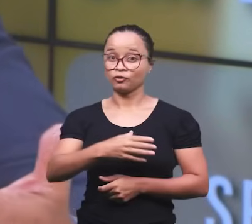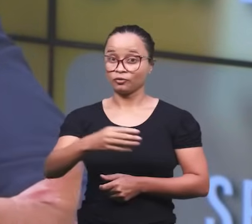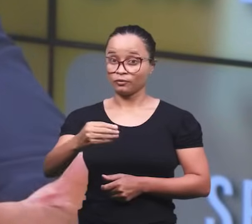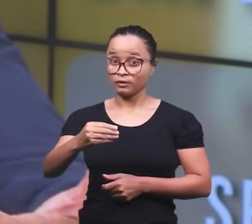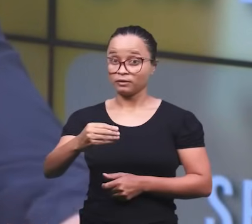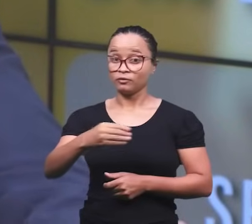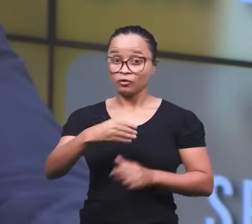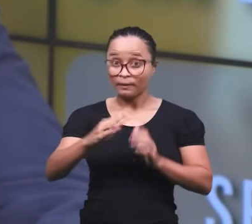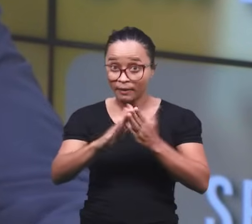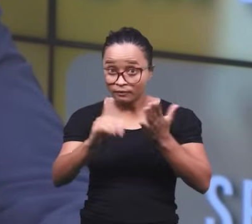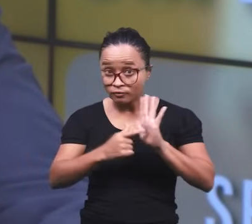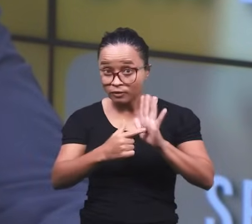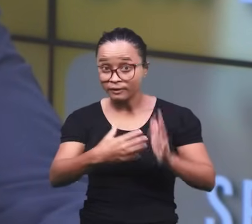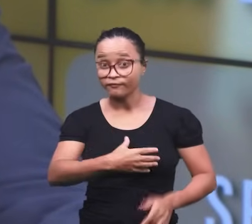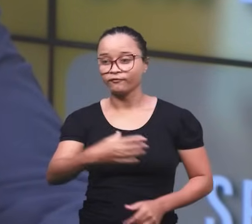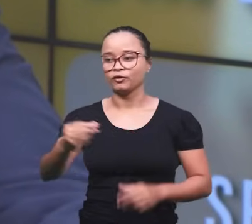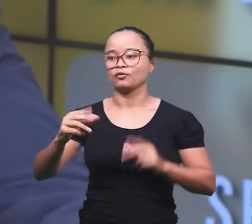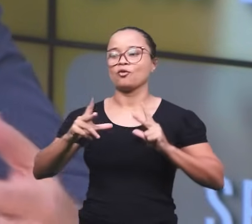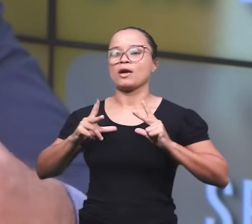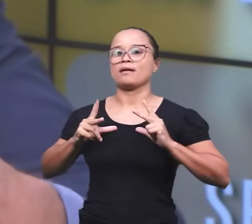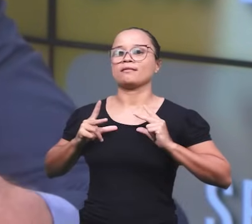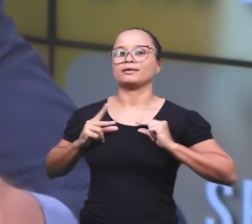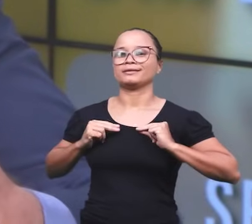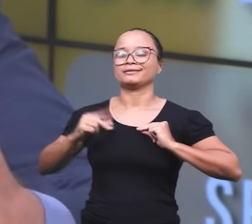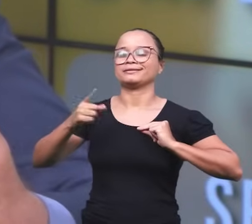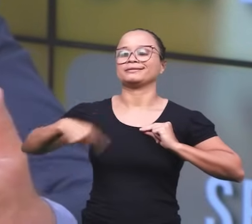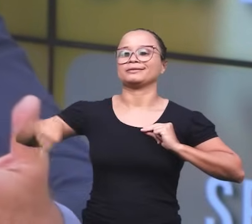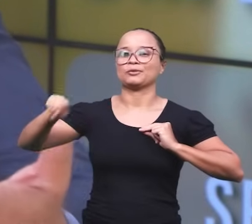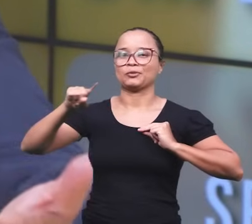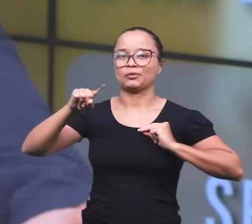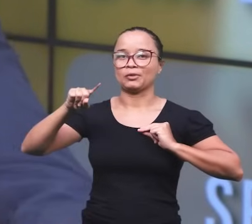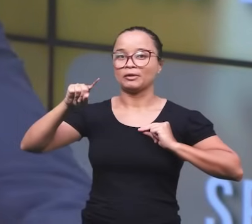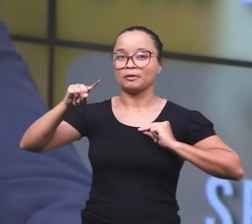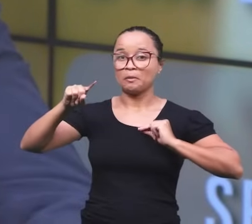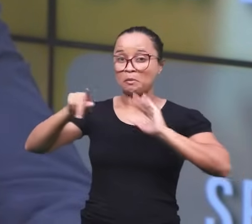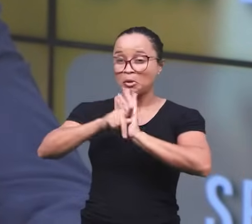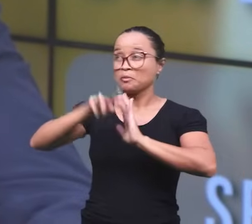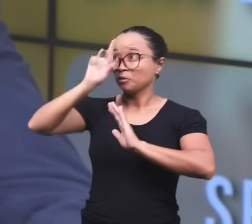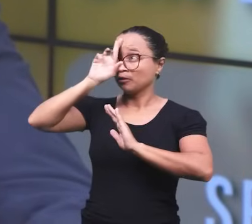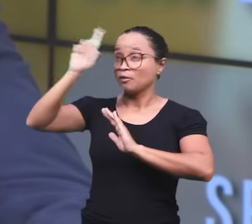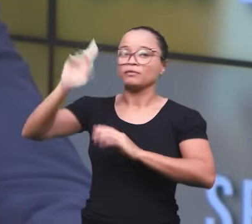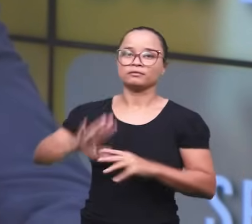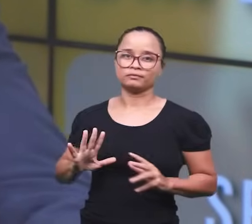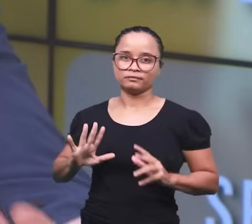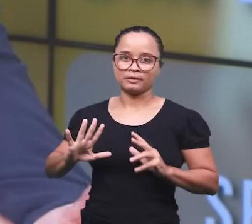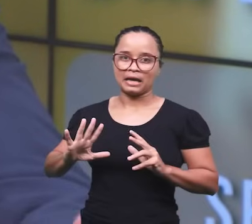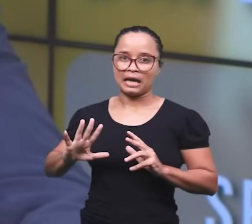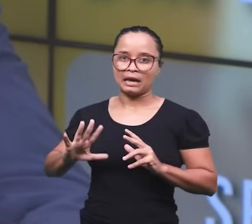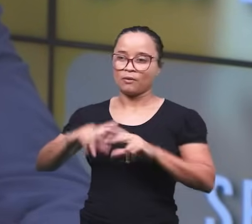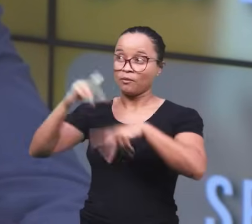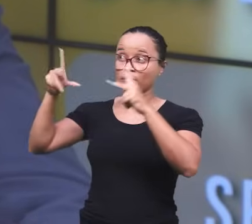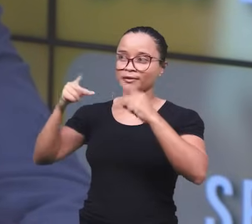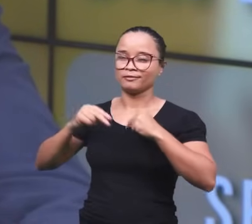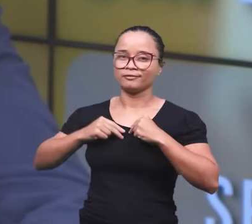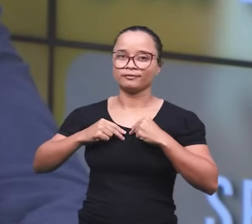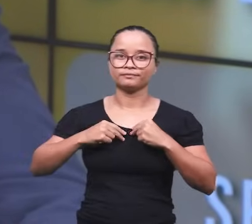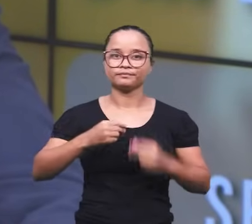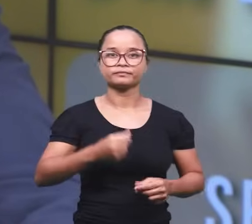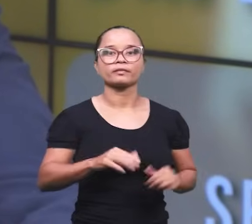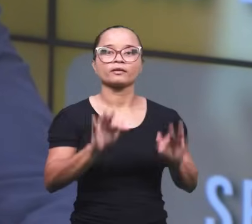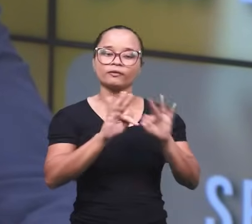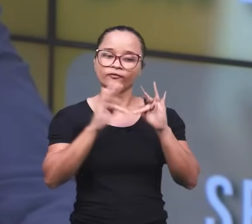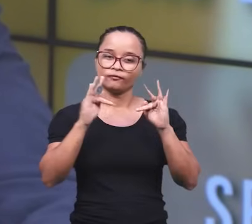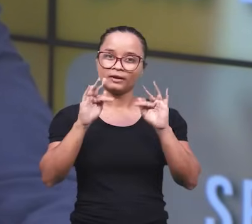filhos são herança do senhor é como se fosse um um pres Presente do Senhor feliz é o homem que